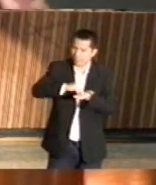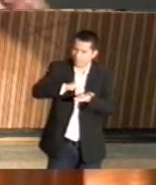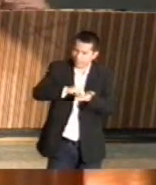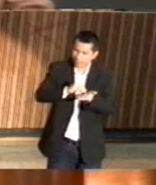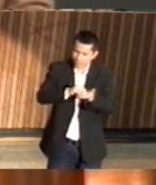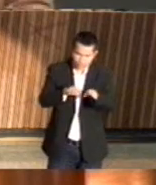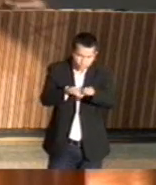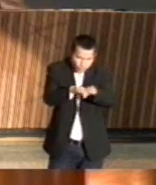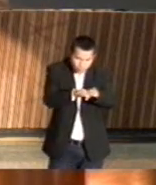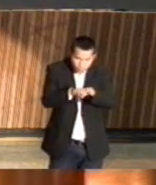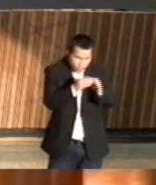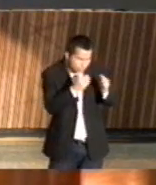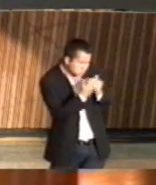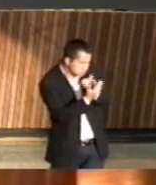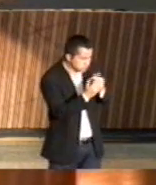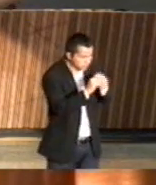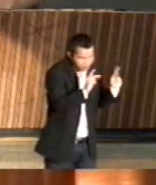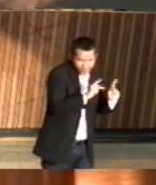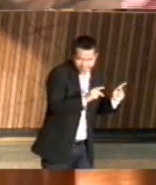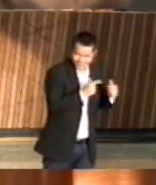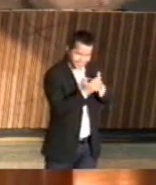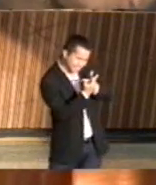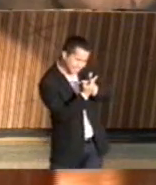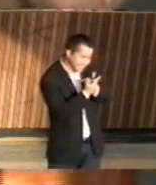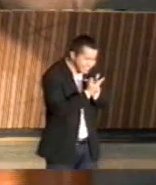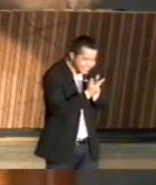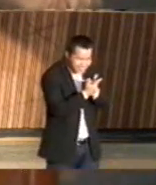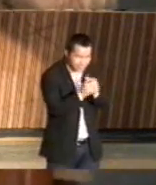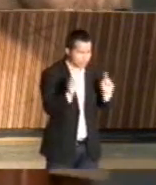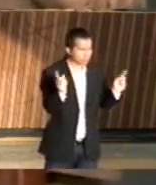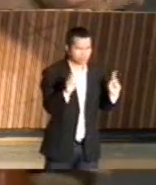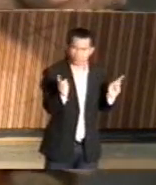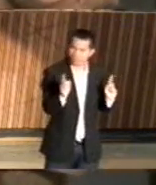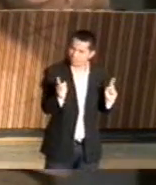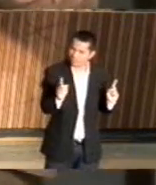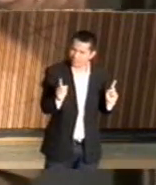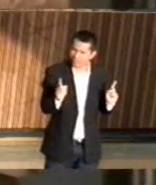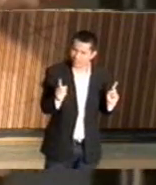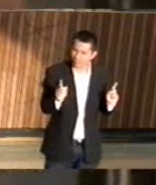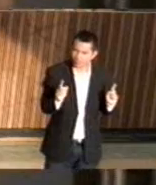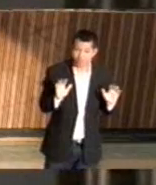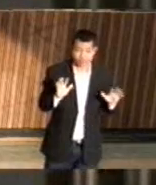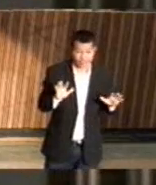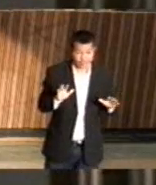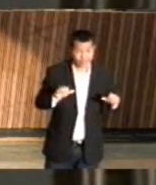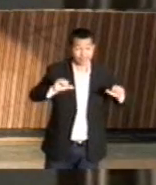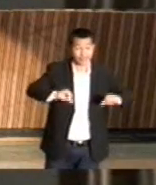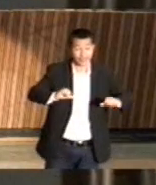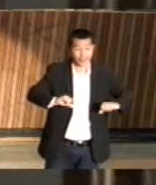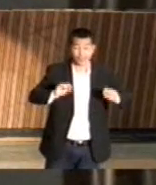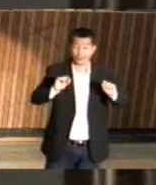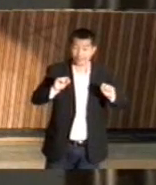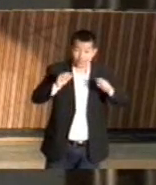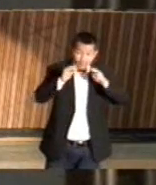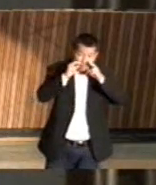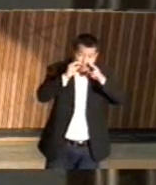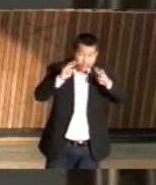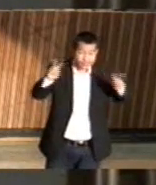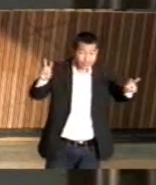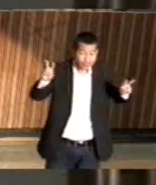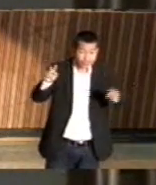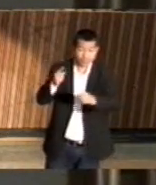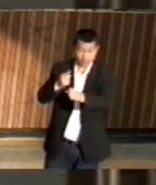ovelhas. E o pior é que um olhar para o outro e dizer assim, esses dois são podres de rico e não param de brigar por causa de pasto de ovelha. Olha só, que